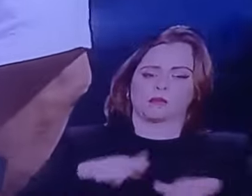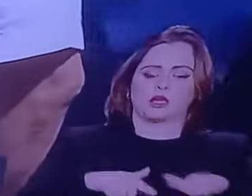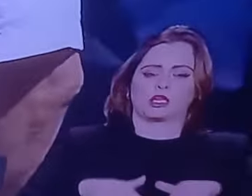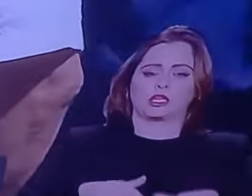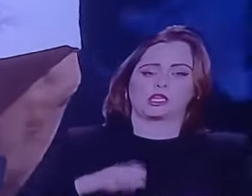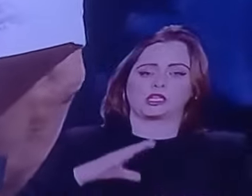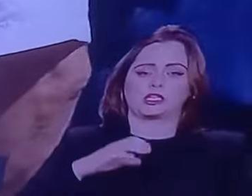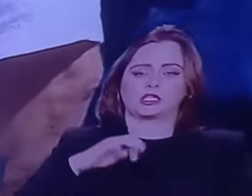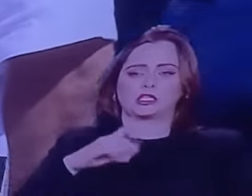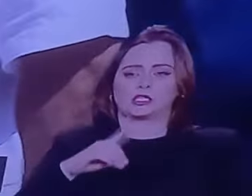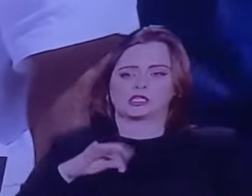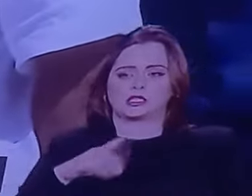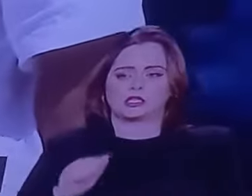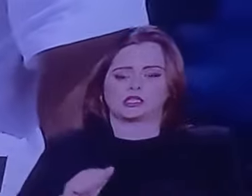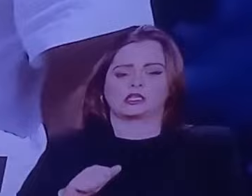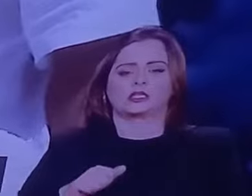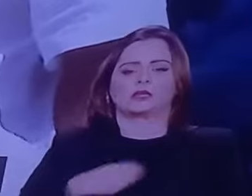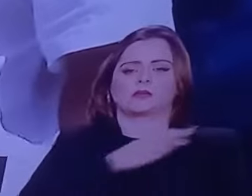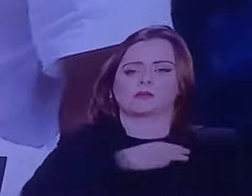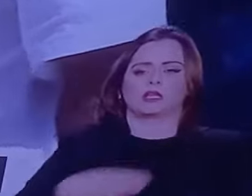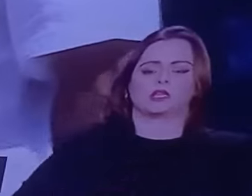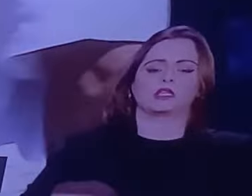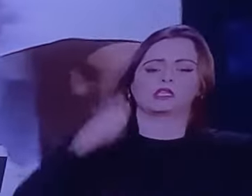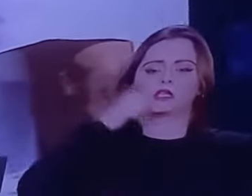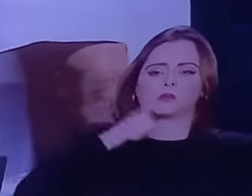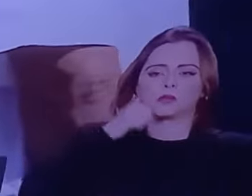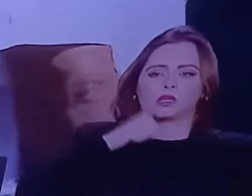Mulher, minha querida companheira,